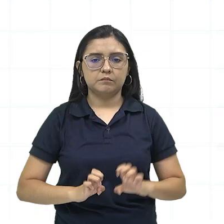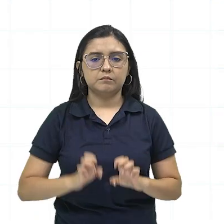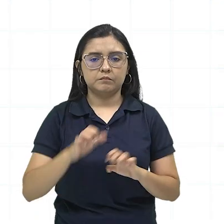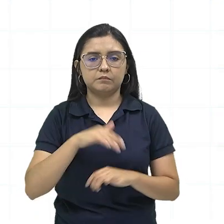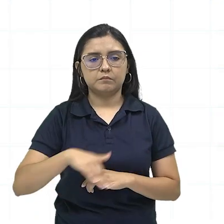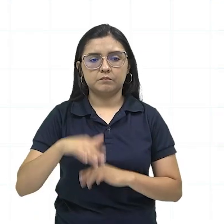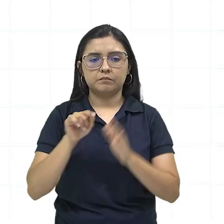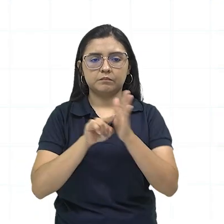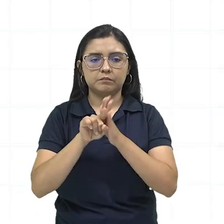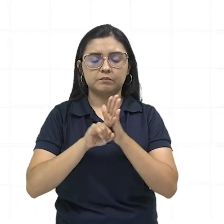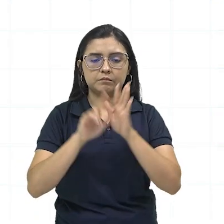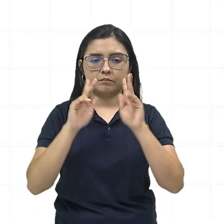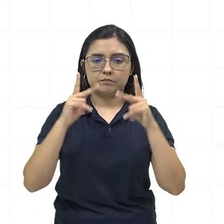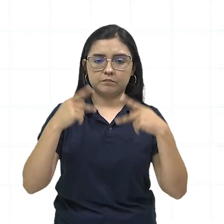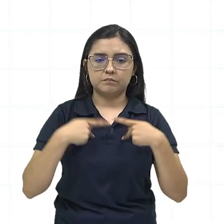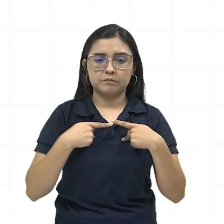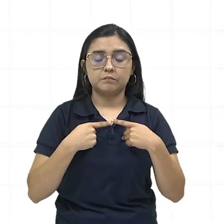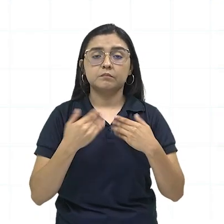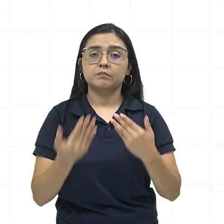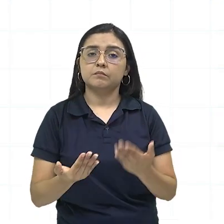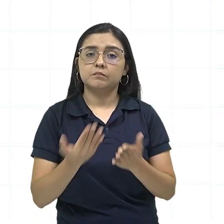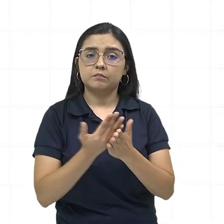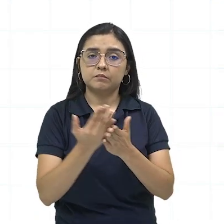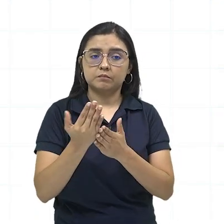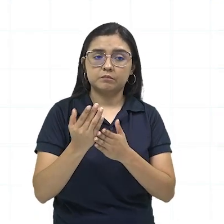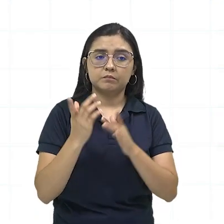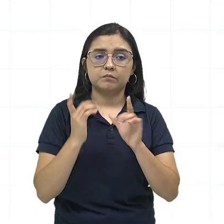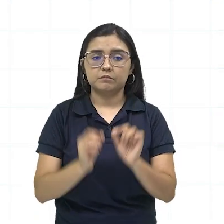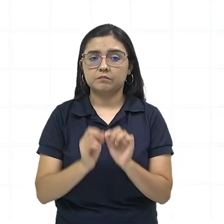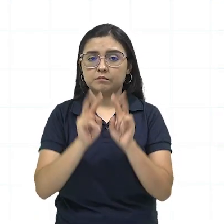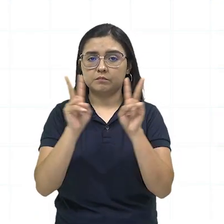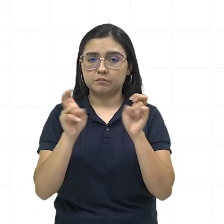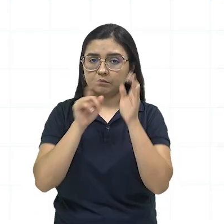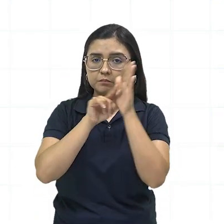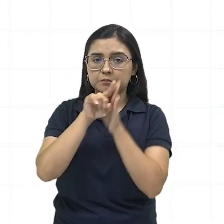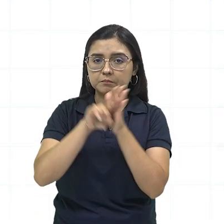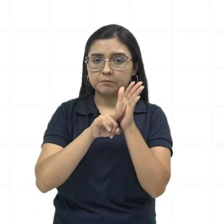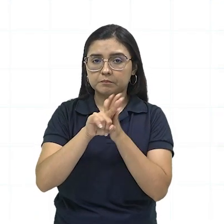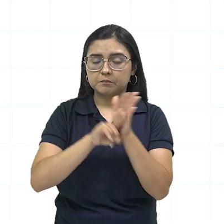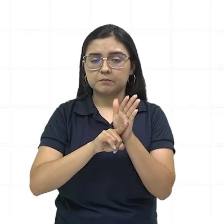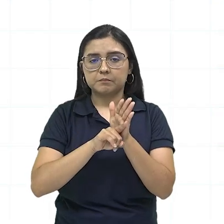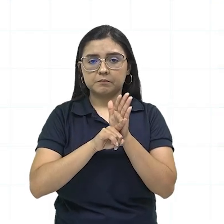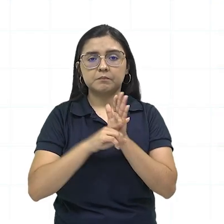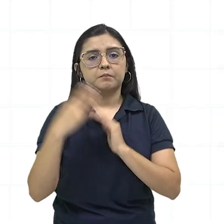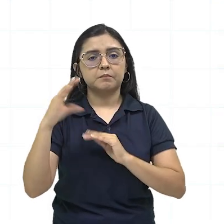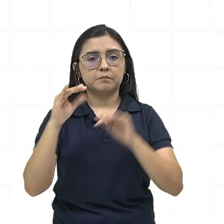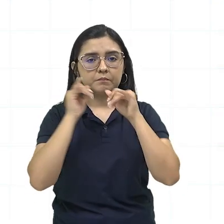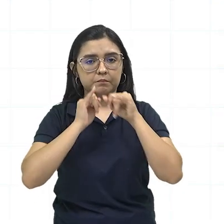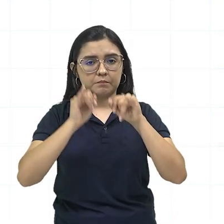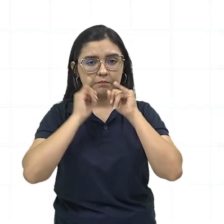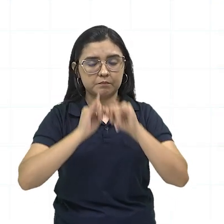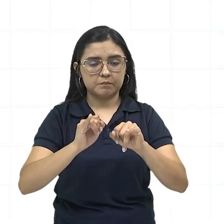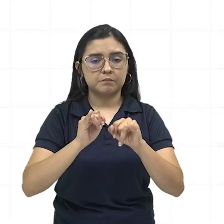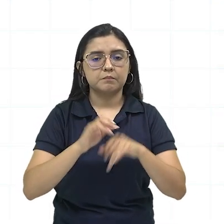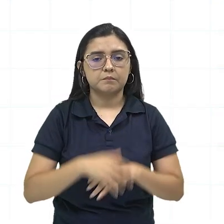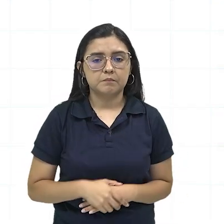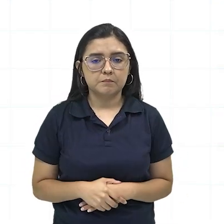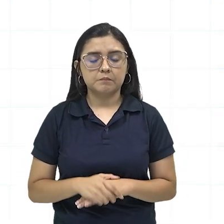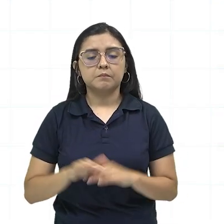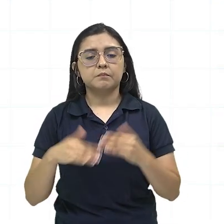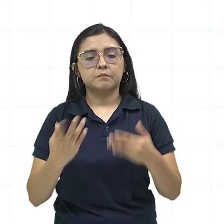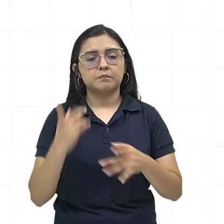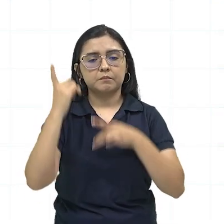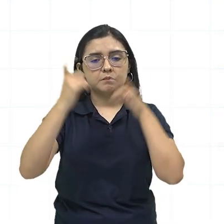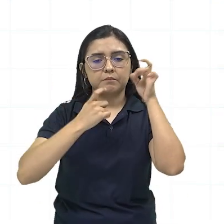sim, já estamos introduzindo a respeito das pesquisas. Então, a divulgação científica ela vai se preocupar em fazer essa introdução,